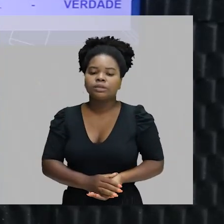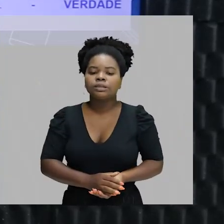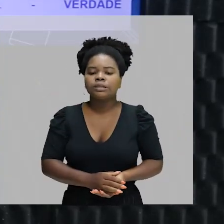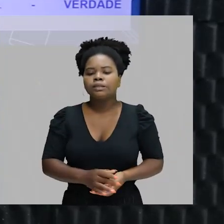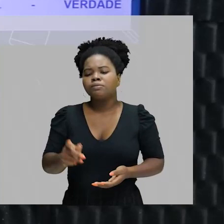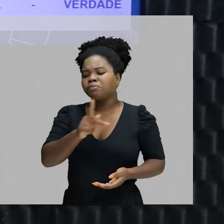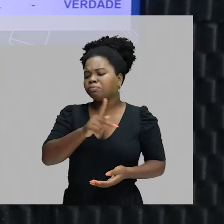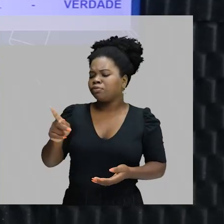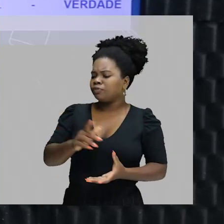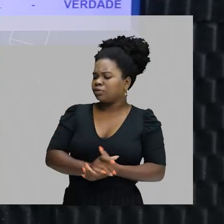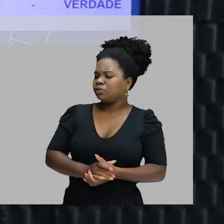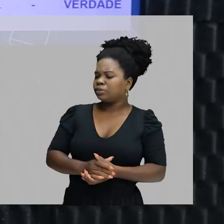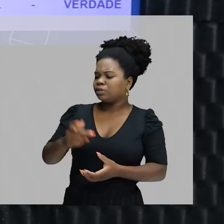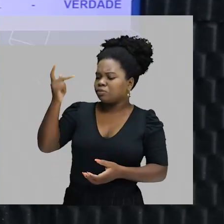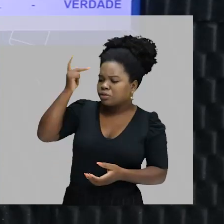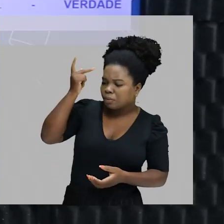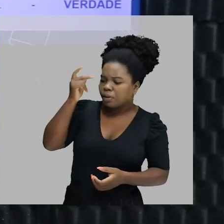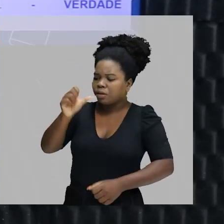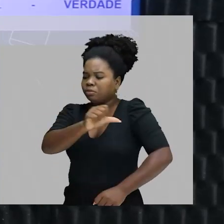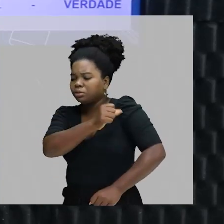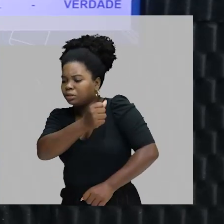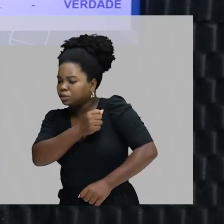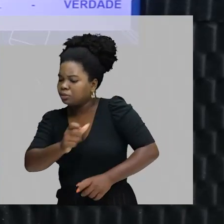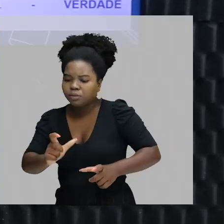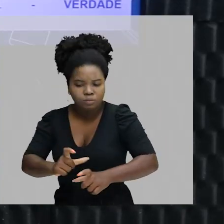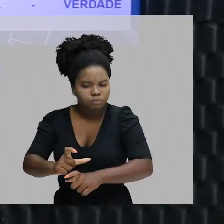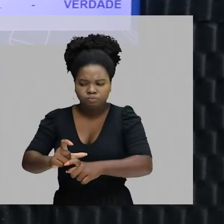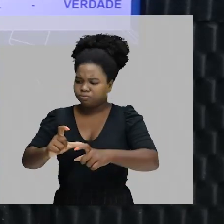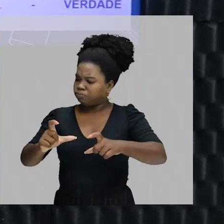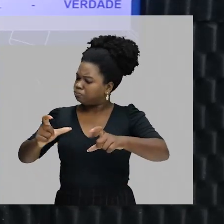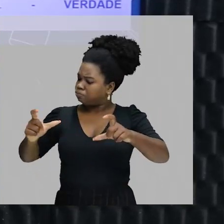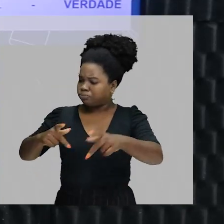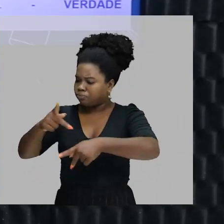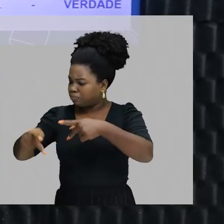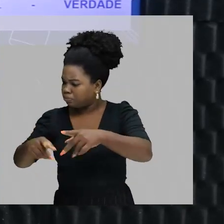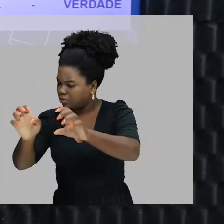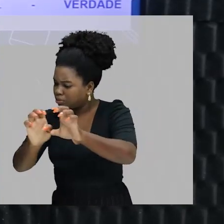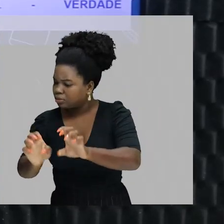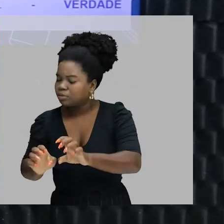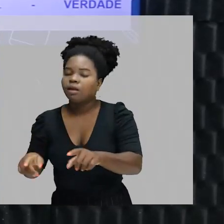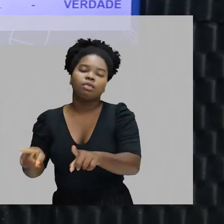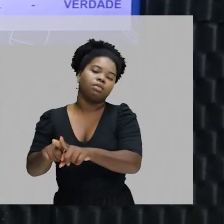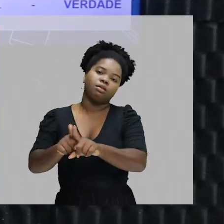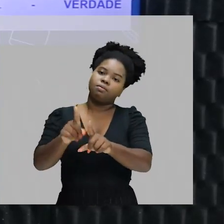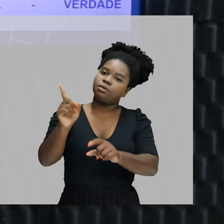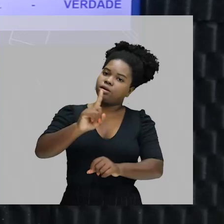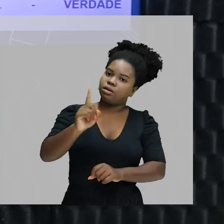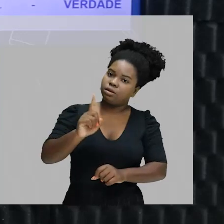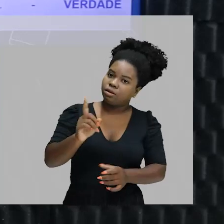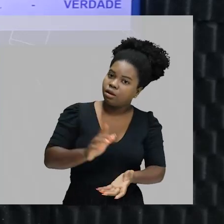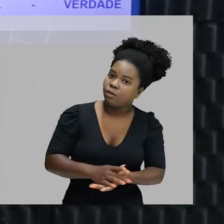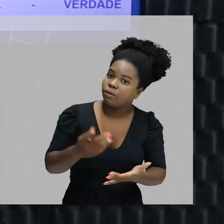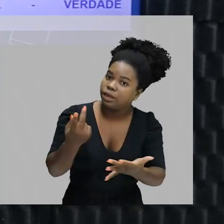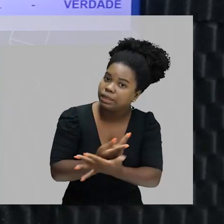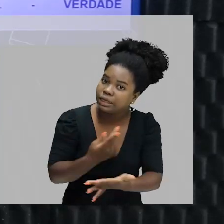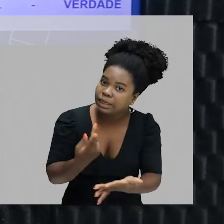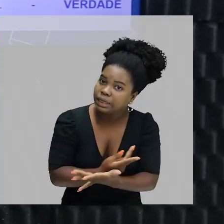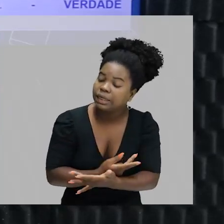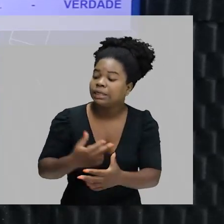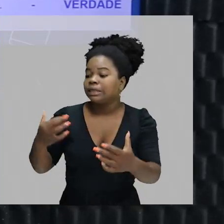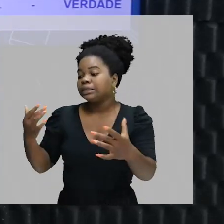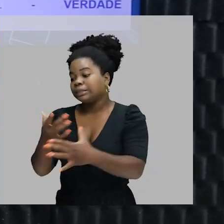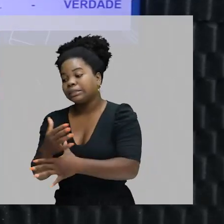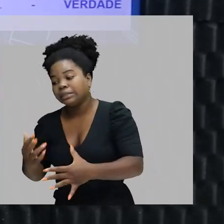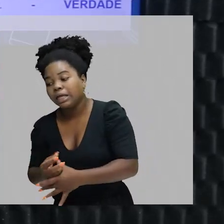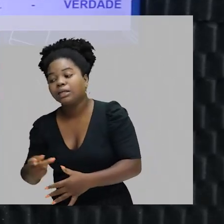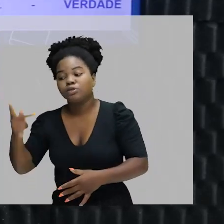como São Paulo e Rio de Janeiro não estão mais crescendo em termos populacionais e de infraestrutura? Também não, galera. Errado, tá? Cidades como São